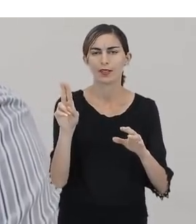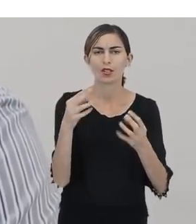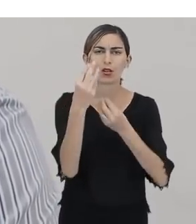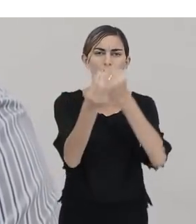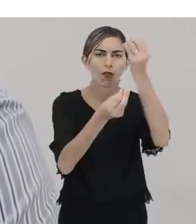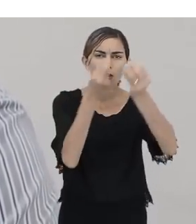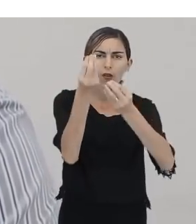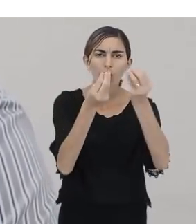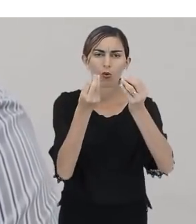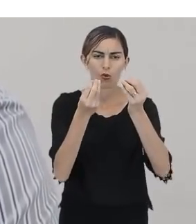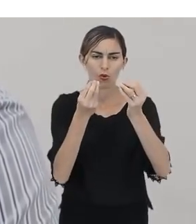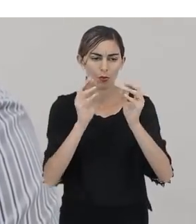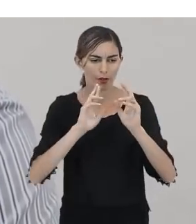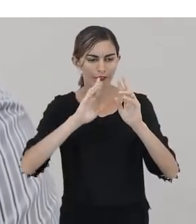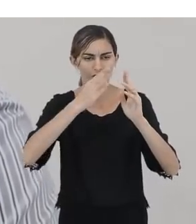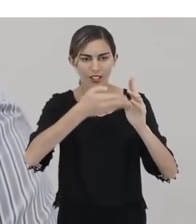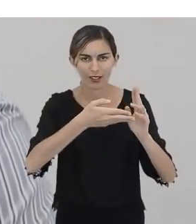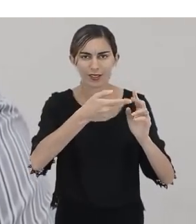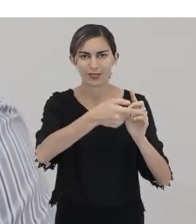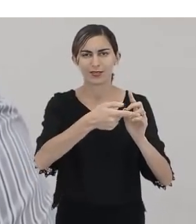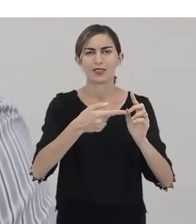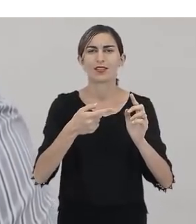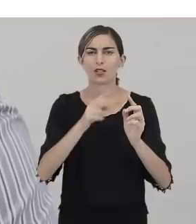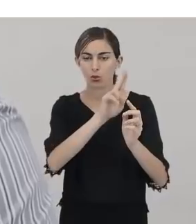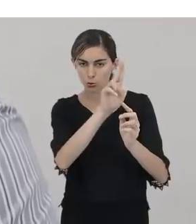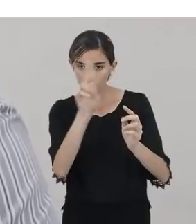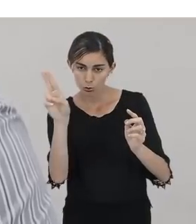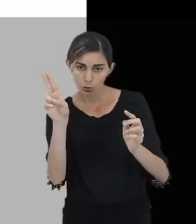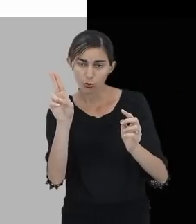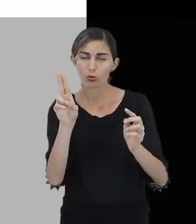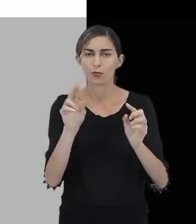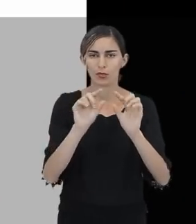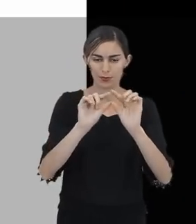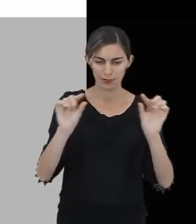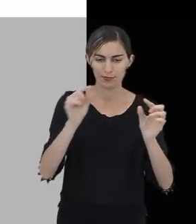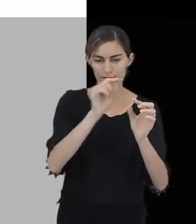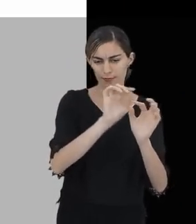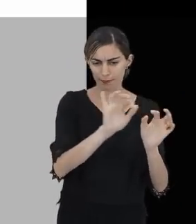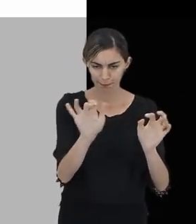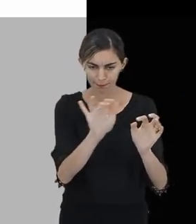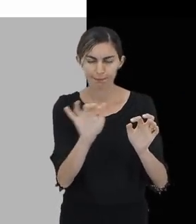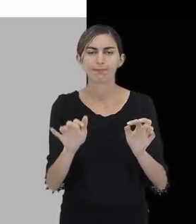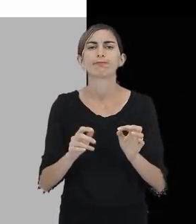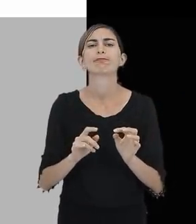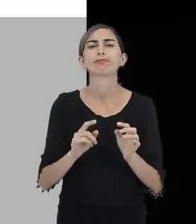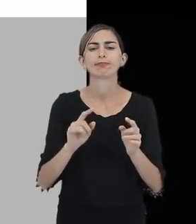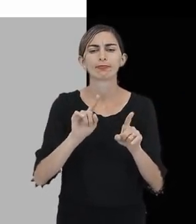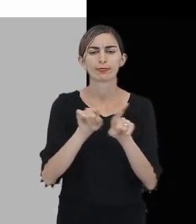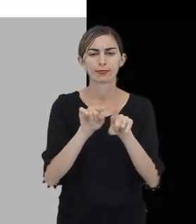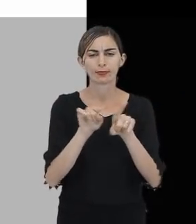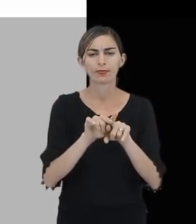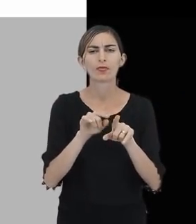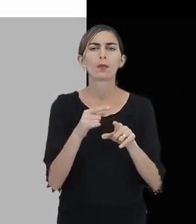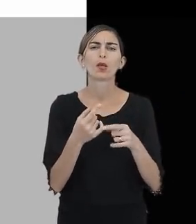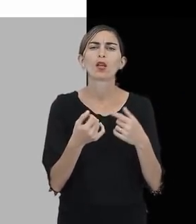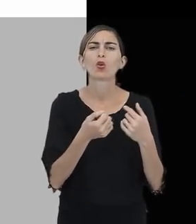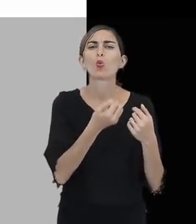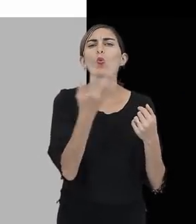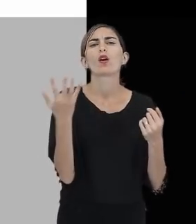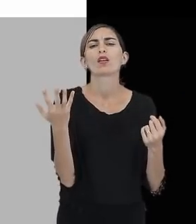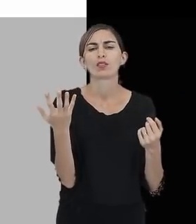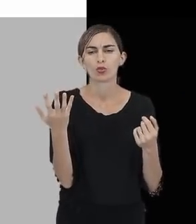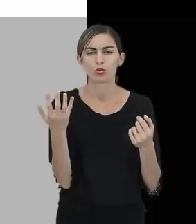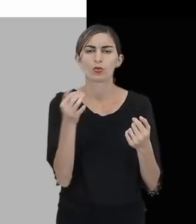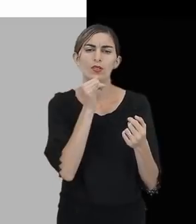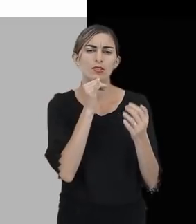string e como você vai se referenciar ela na sua aplicação. Você coloca o nome aqui dela, certo? E aqui você vai colocar o valor da